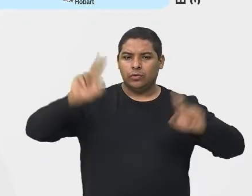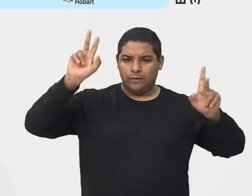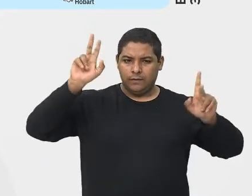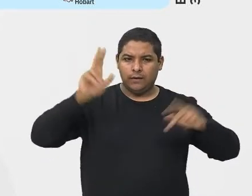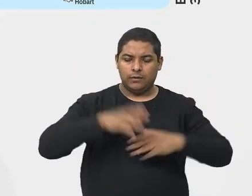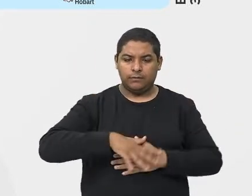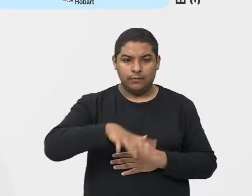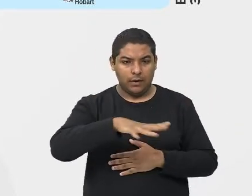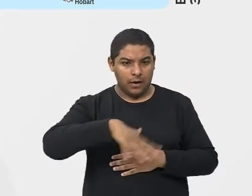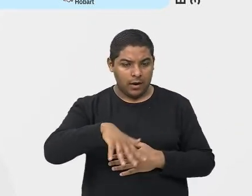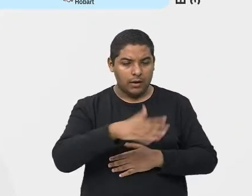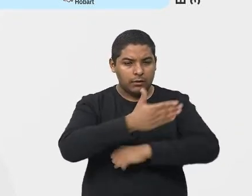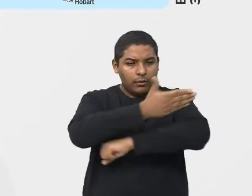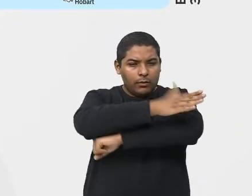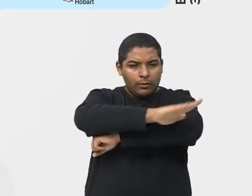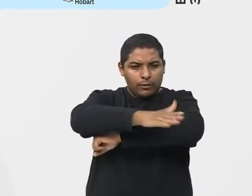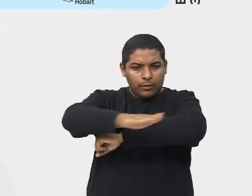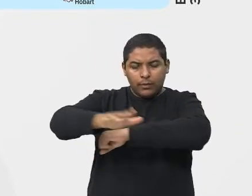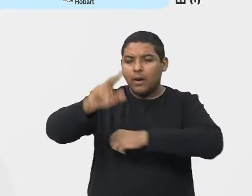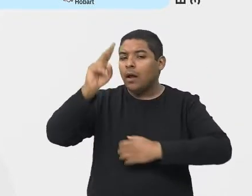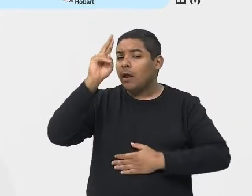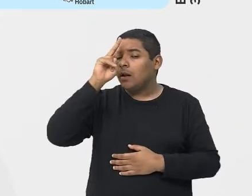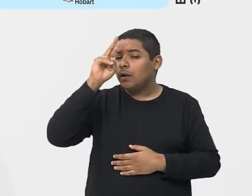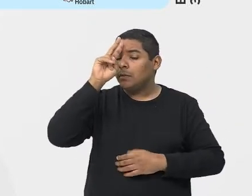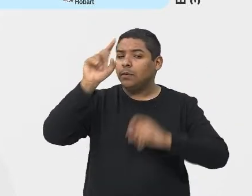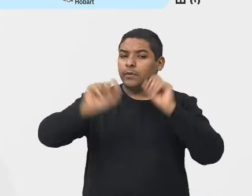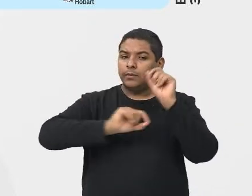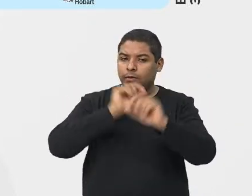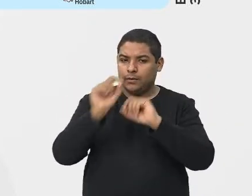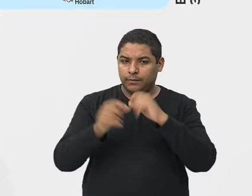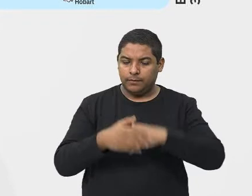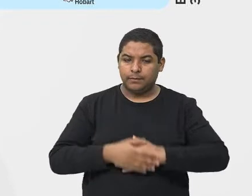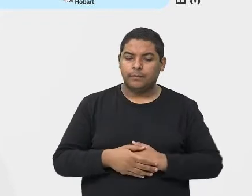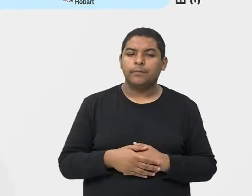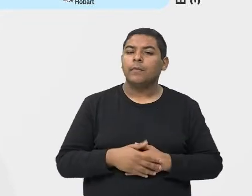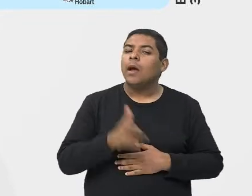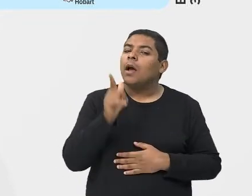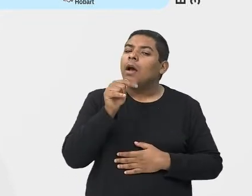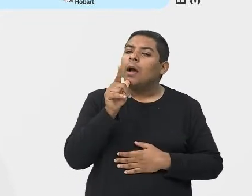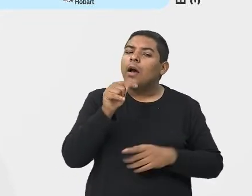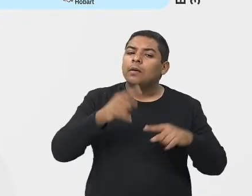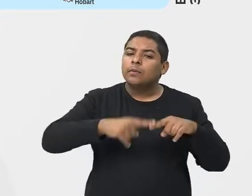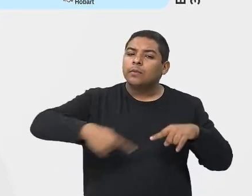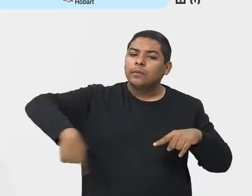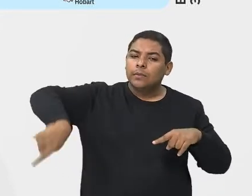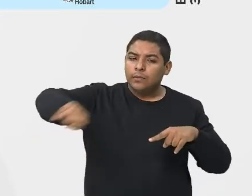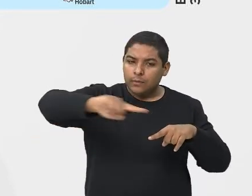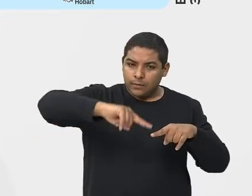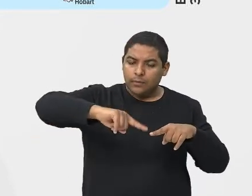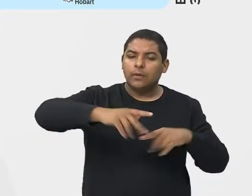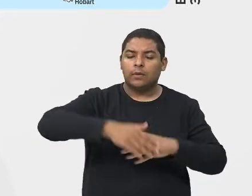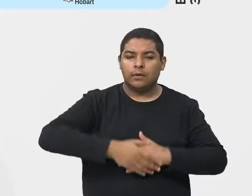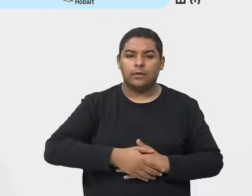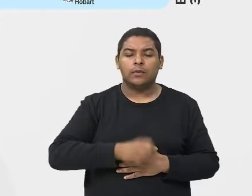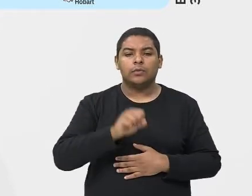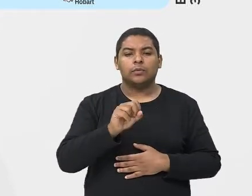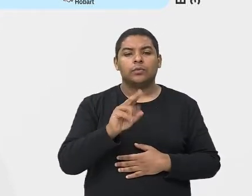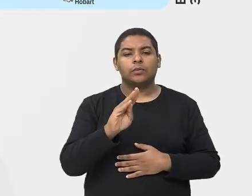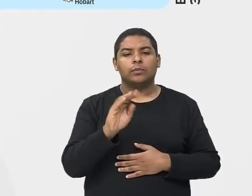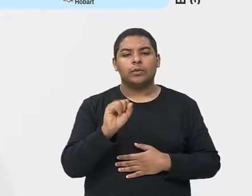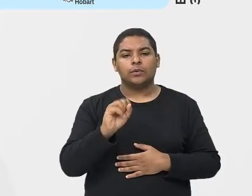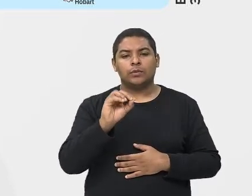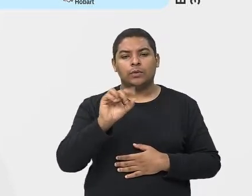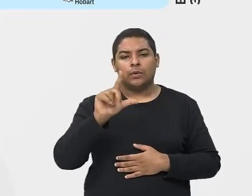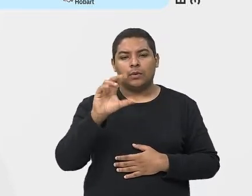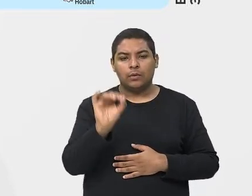áreas desérticas. Lembrando que os aquíferos são essas águas, né, no subsolo, tá? Além disso, a gente vai verificar